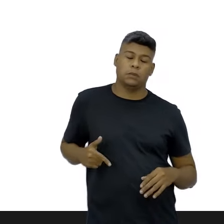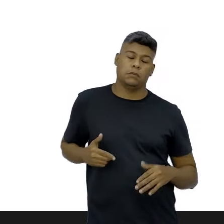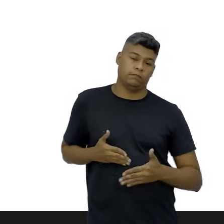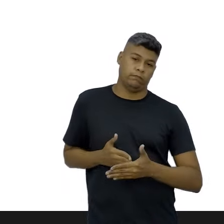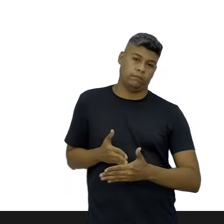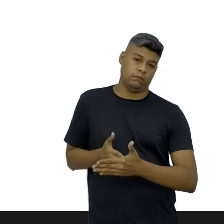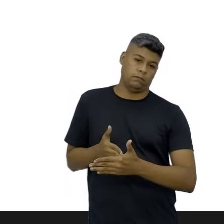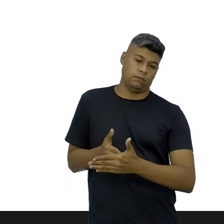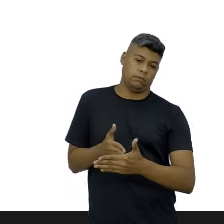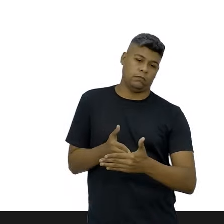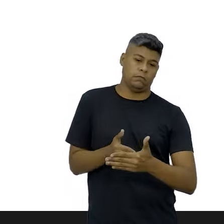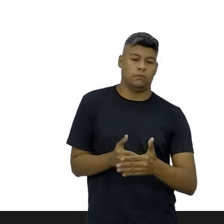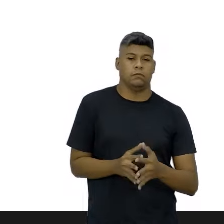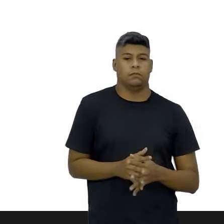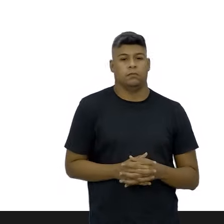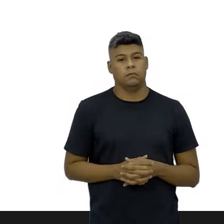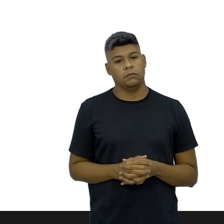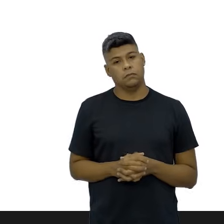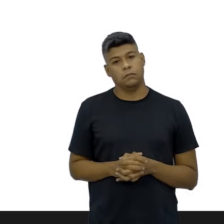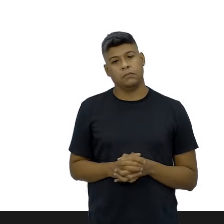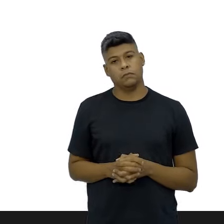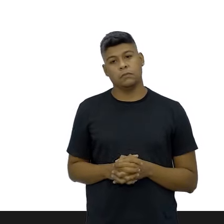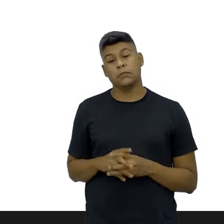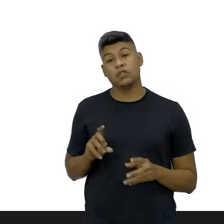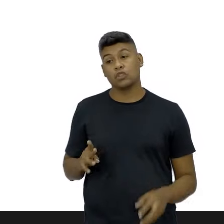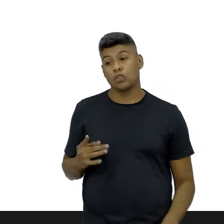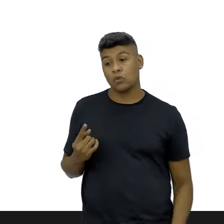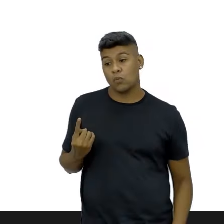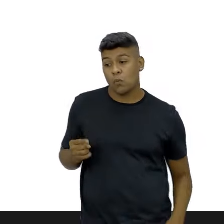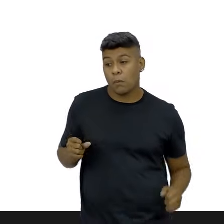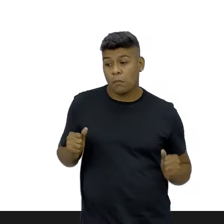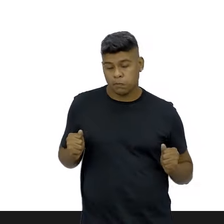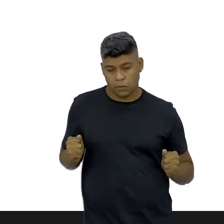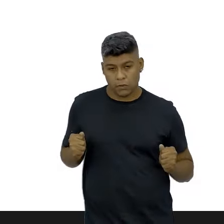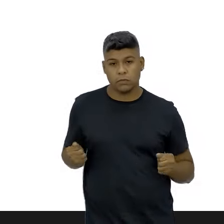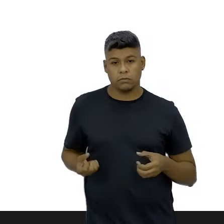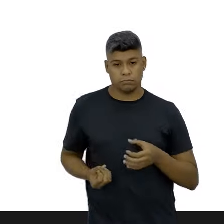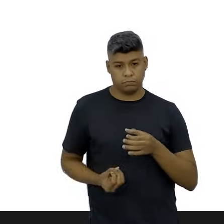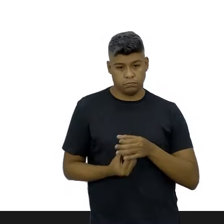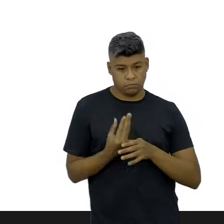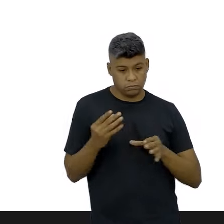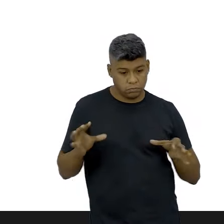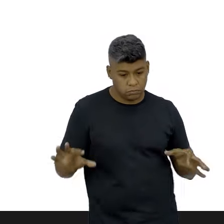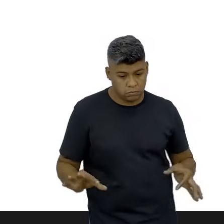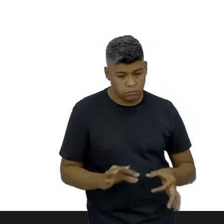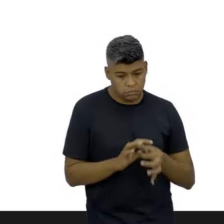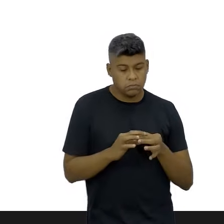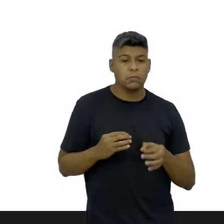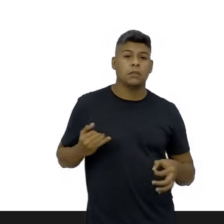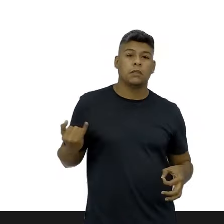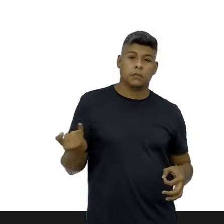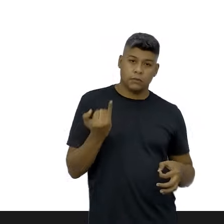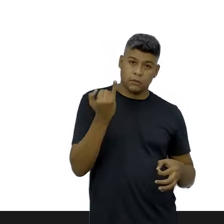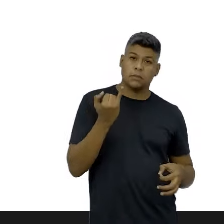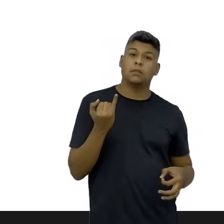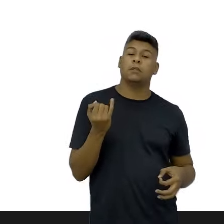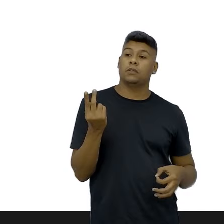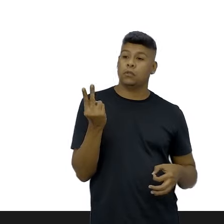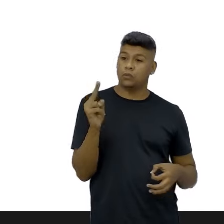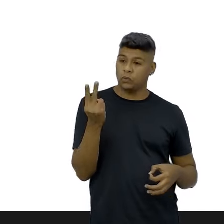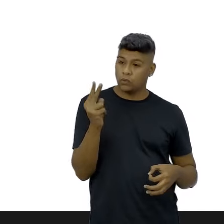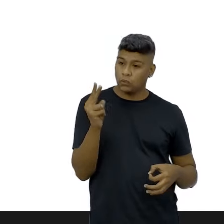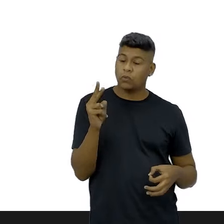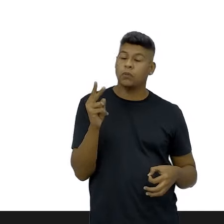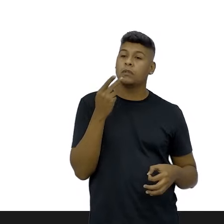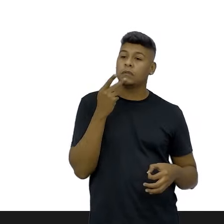restrição. Então, apenas uma delas poderia ter sido elencada, mas é importante que ambas indicam o que